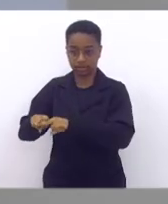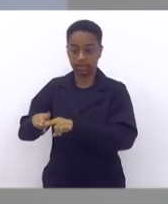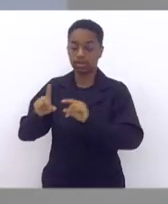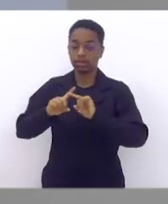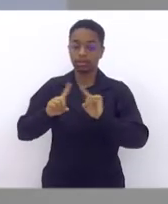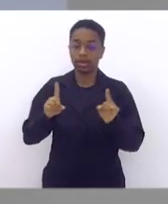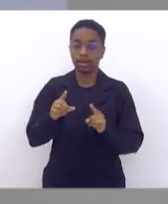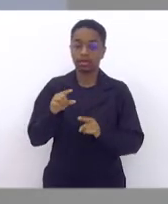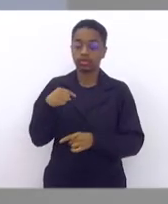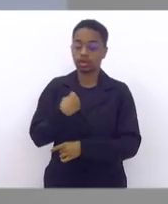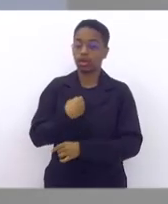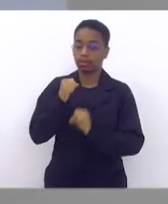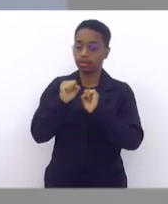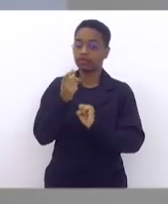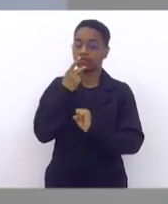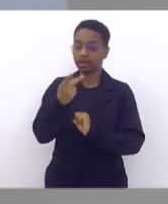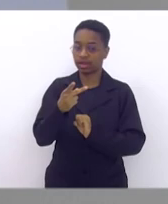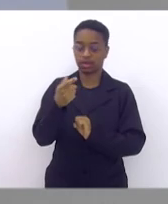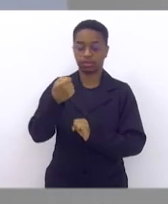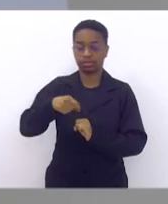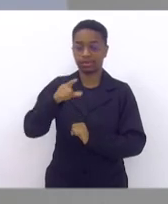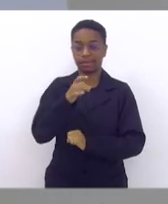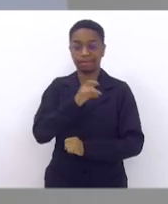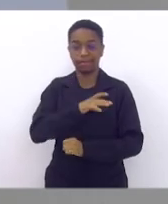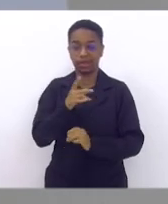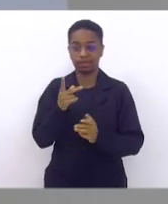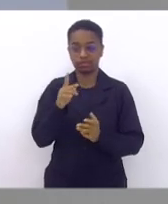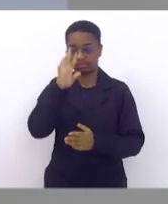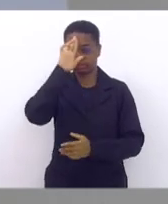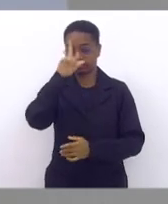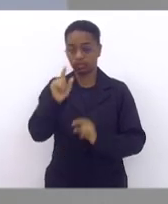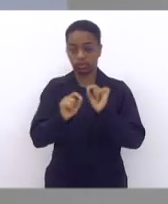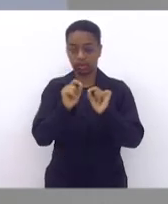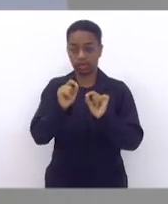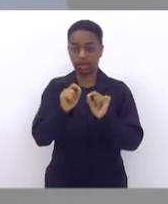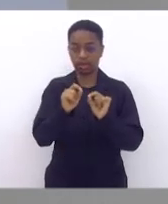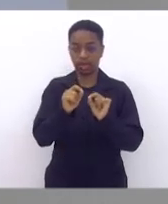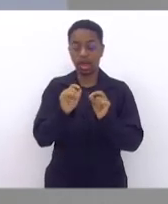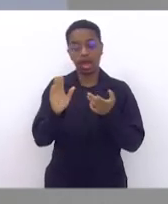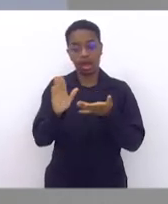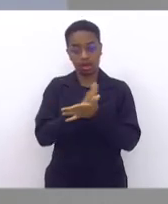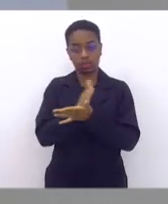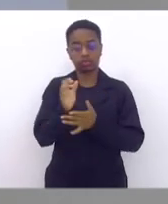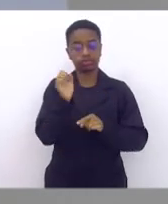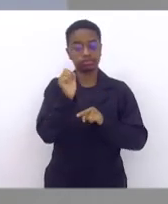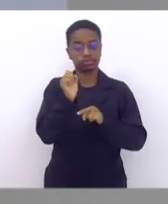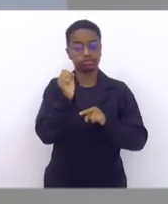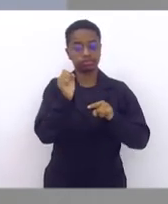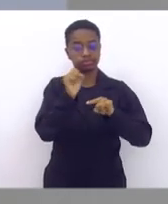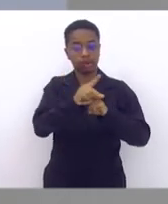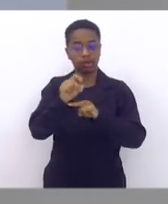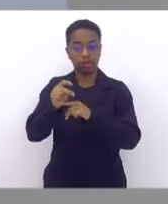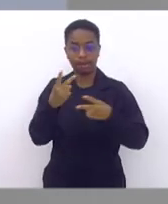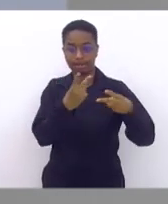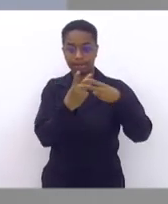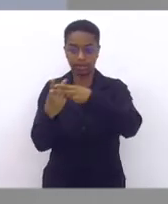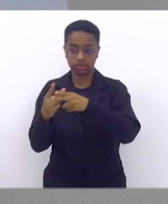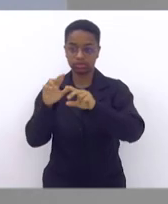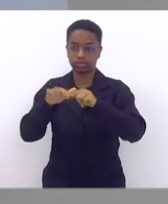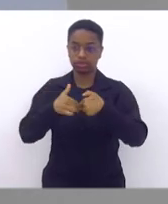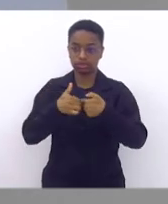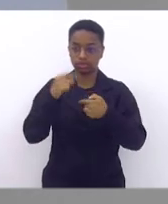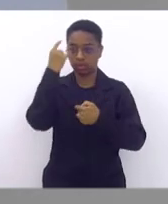afirmar, sem medo de errar, que muitos são por conta de uma identificação